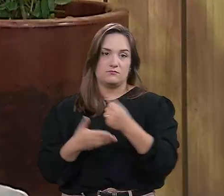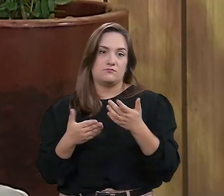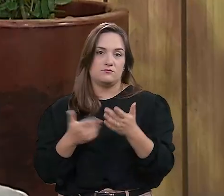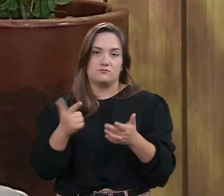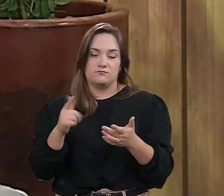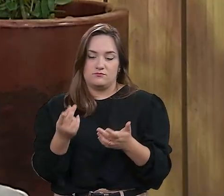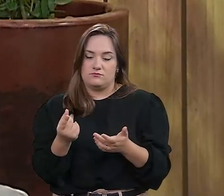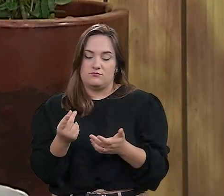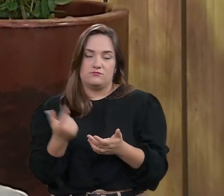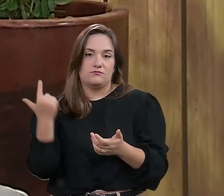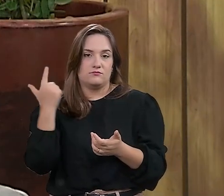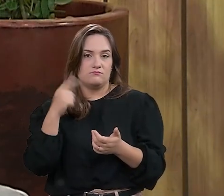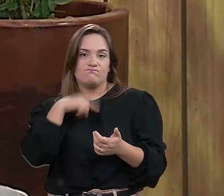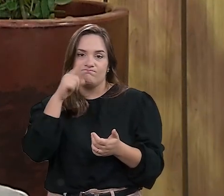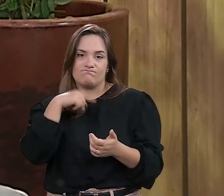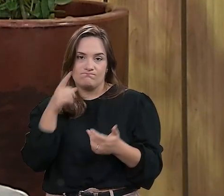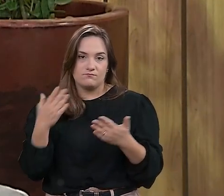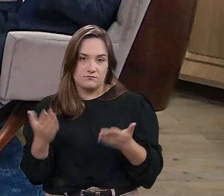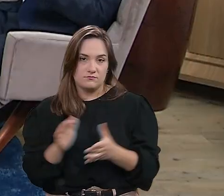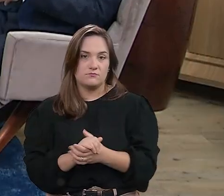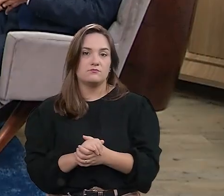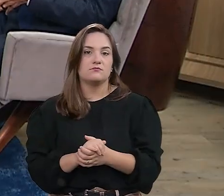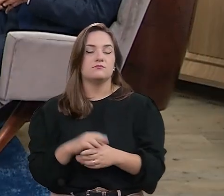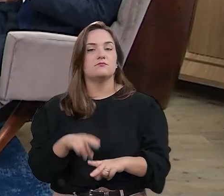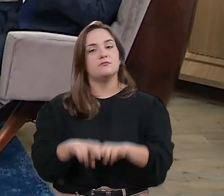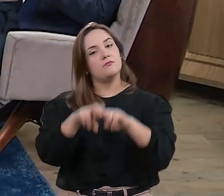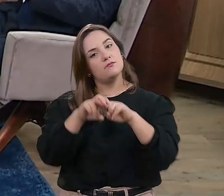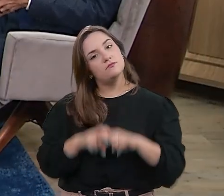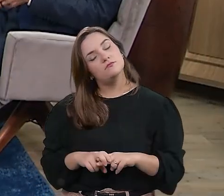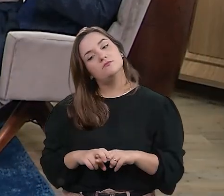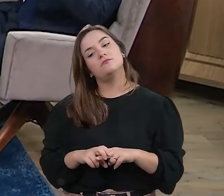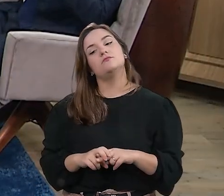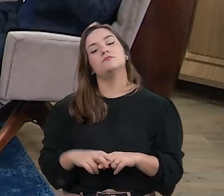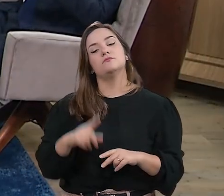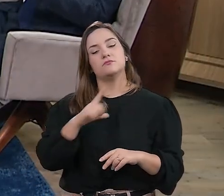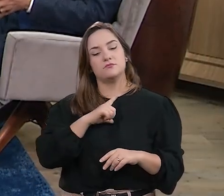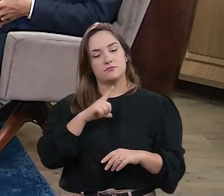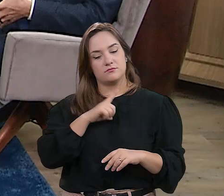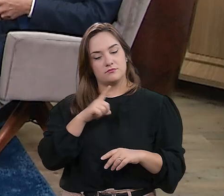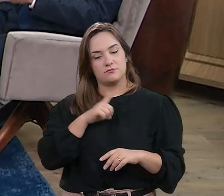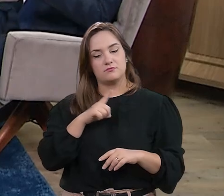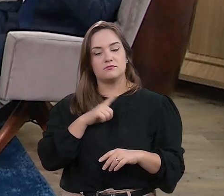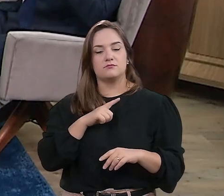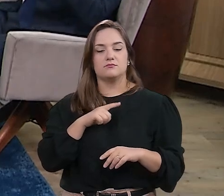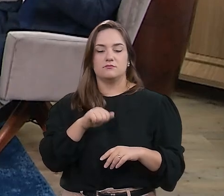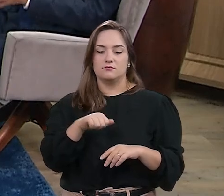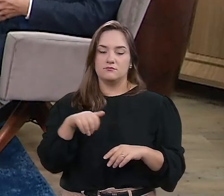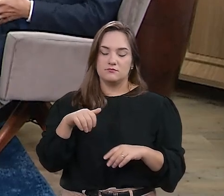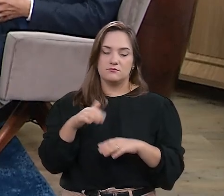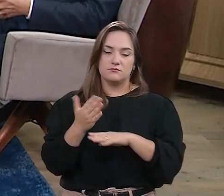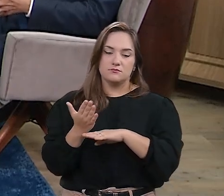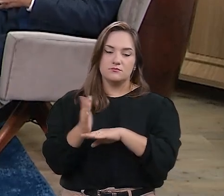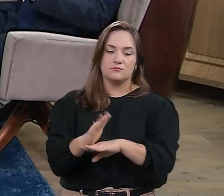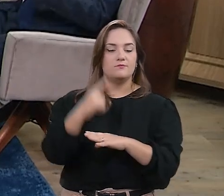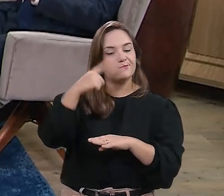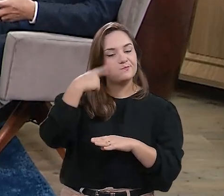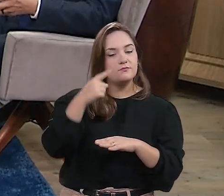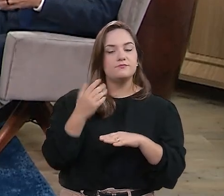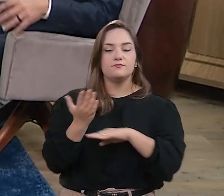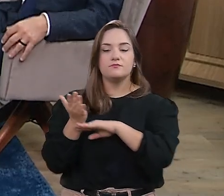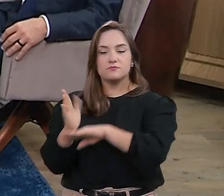fundamentais, né? E não tem condições financeiras. Então a nossa entidade atendia com assistência jurídica, social,